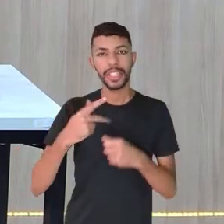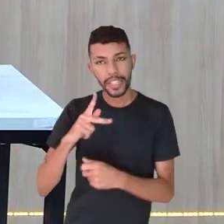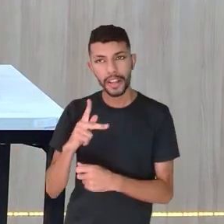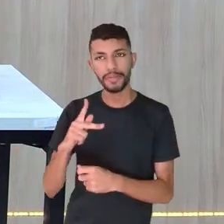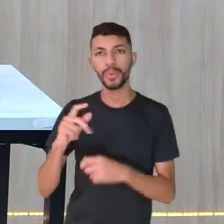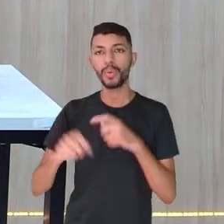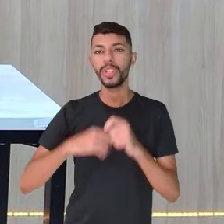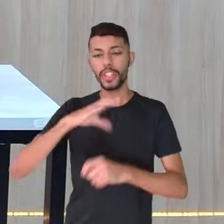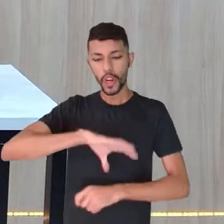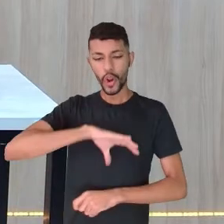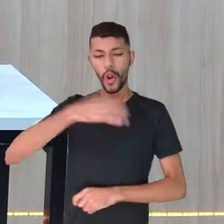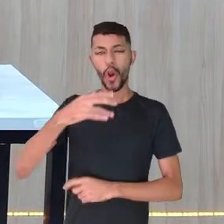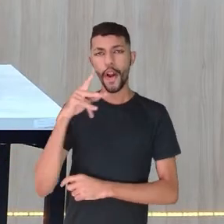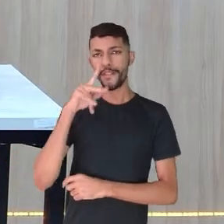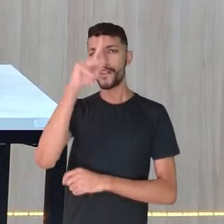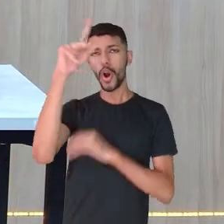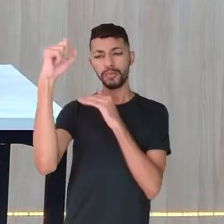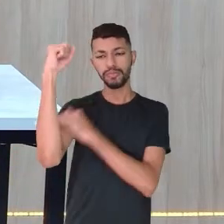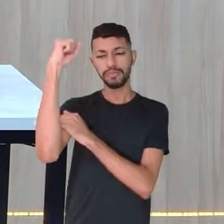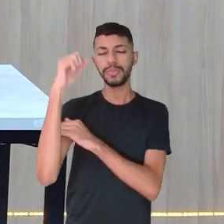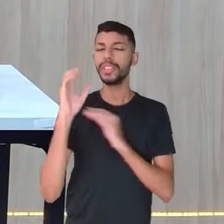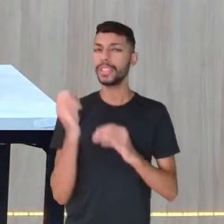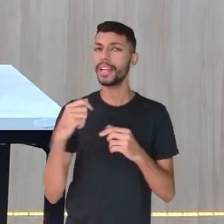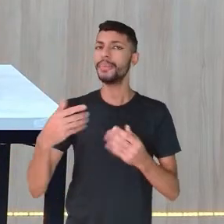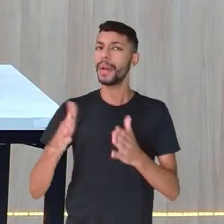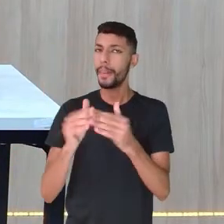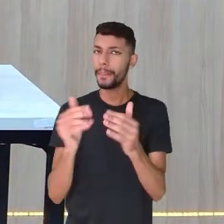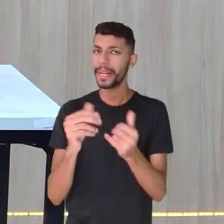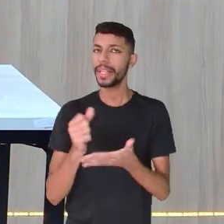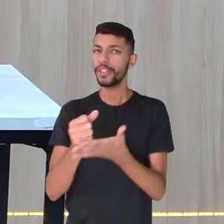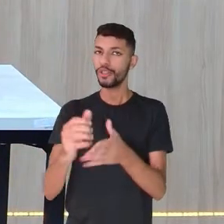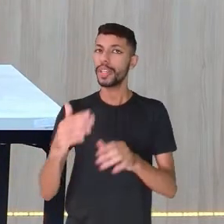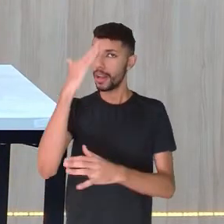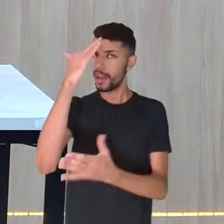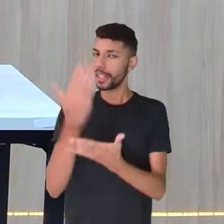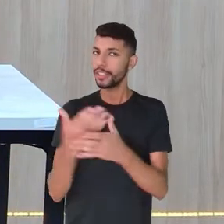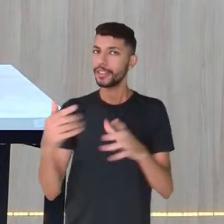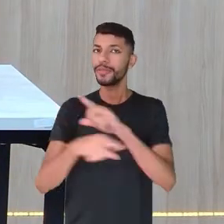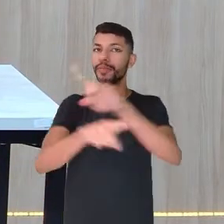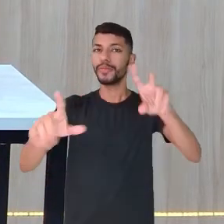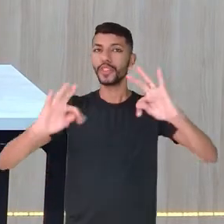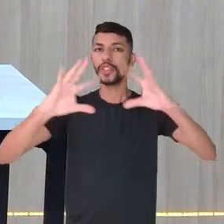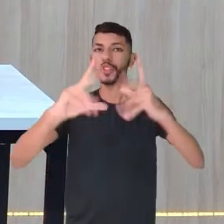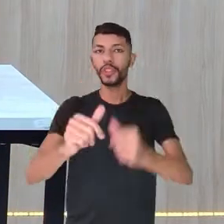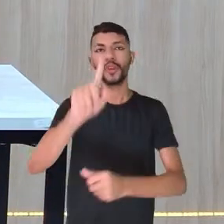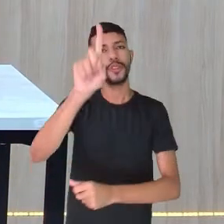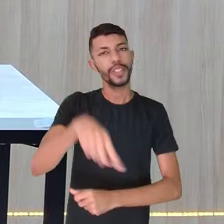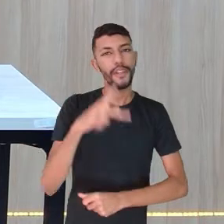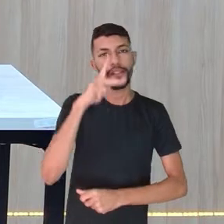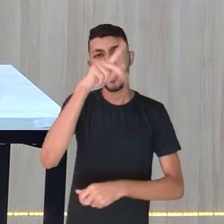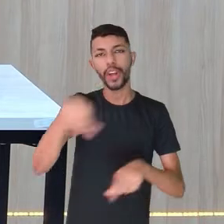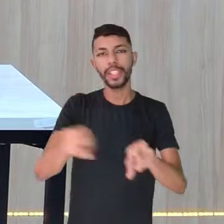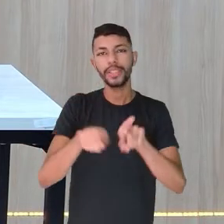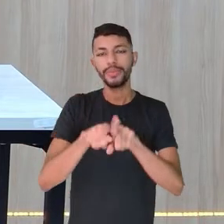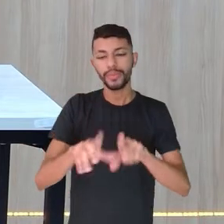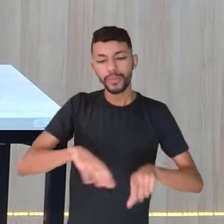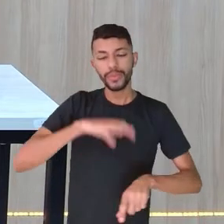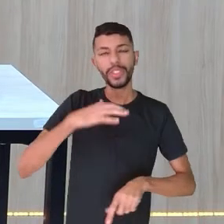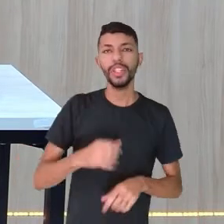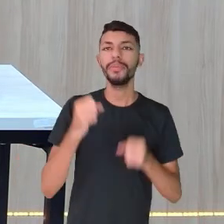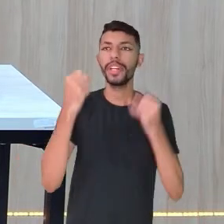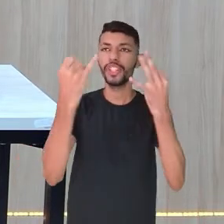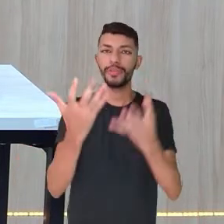ajuda. E eu acredito que todos vocês são muito fortes e muito corajosos para dizer aquilo que não está fazendo